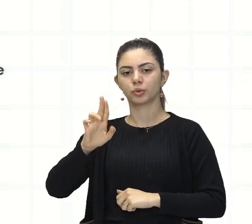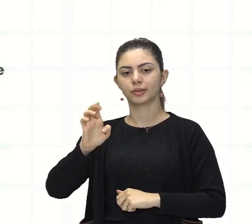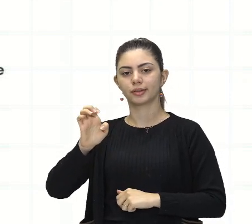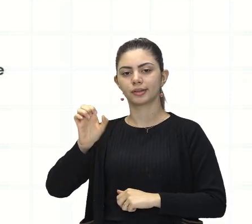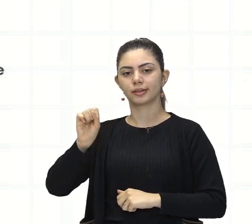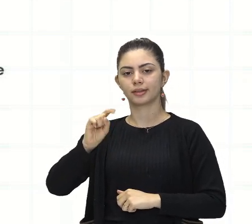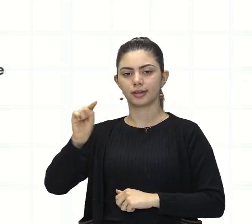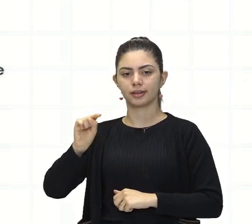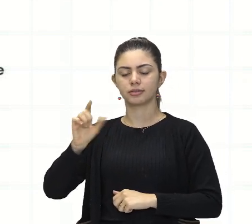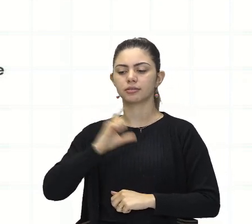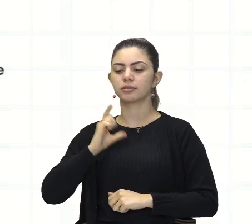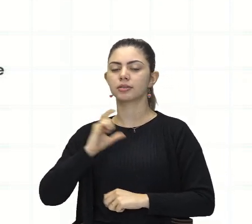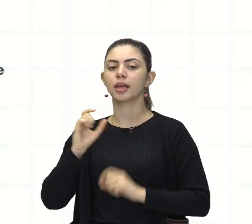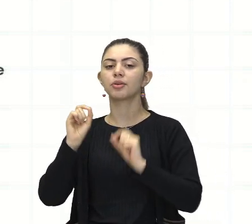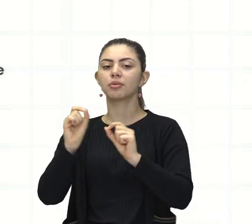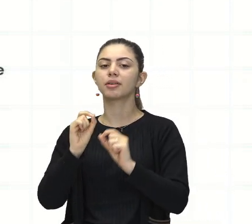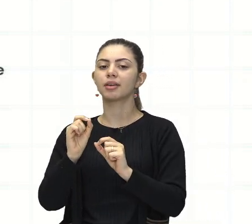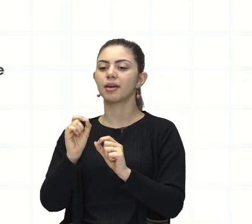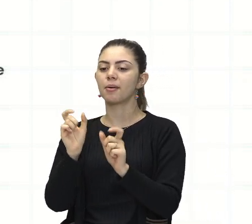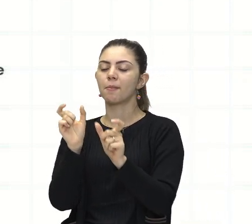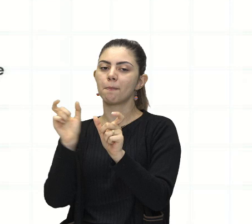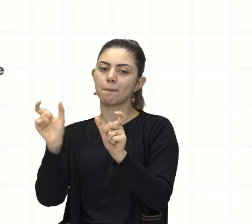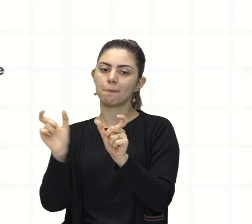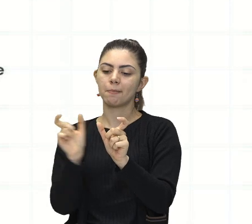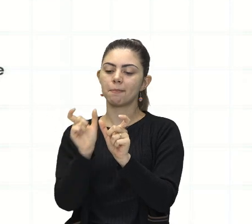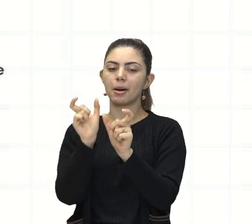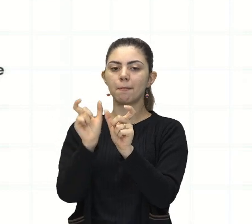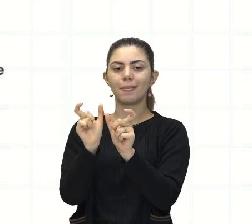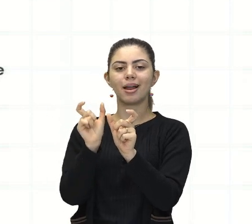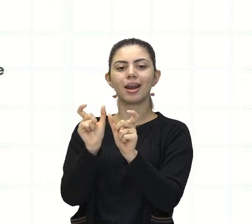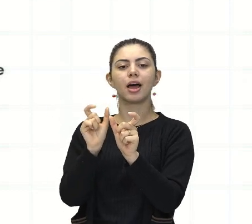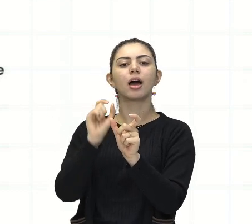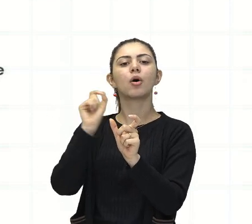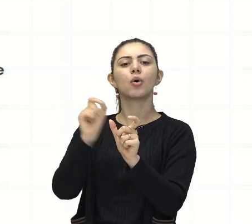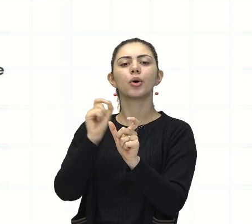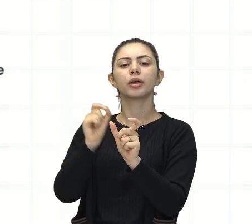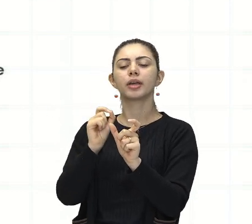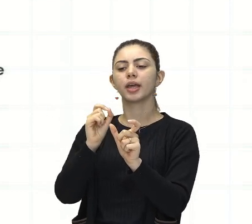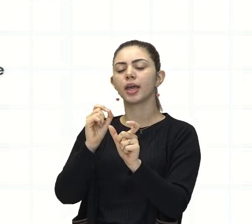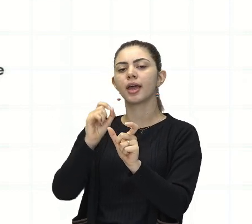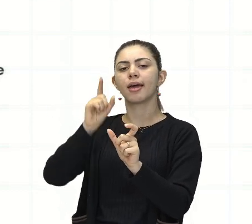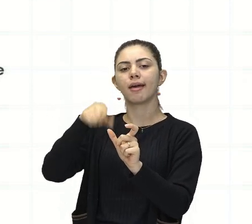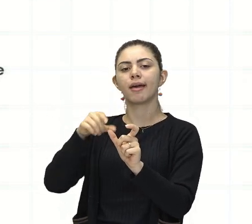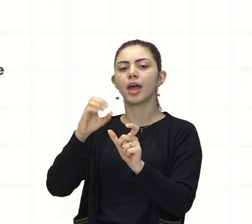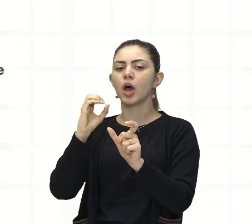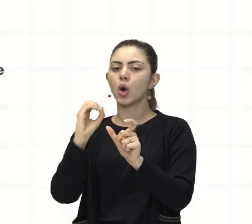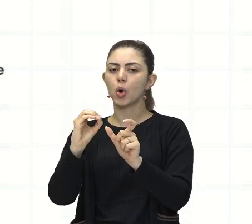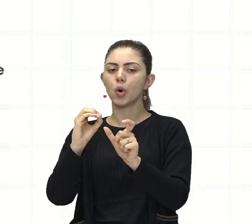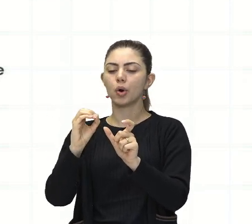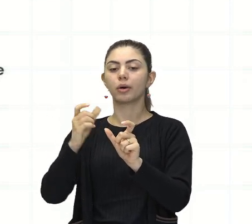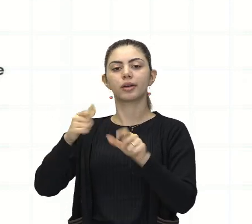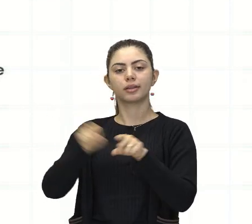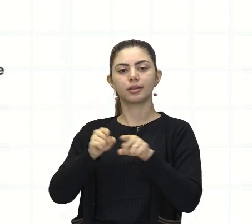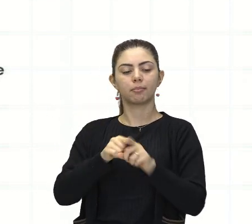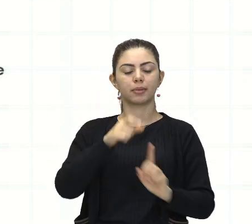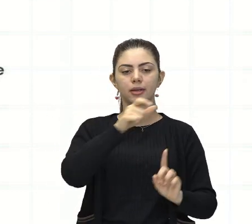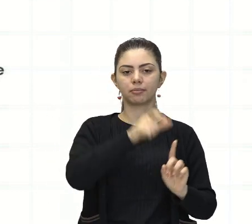está acompanhando esse indivíduo. Está acompanhando aqui esse outro